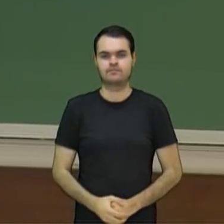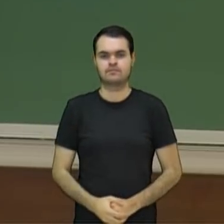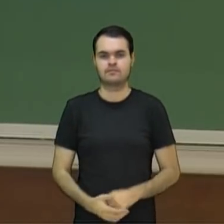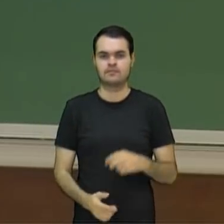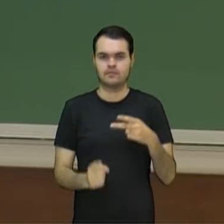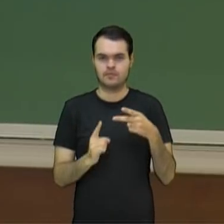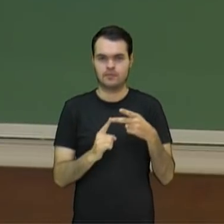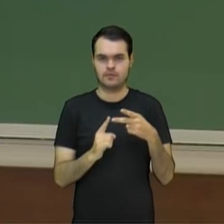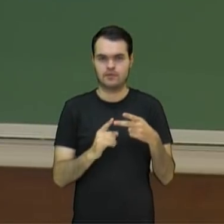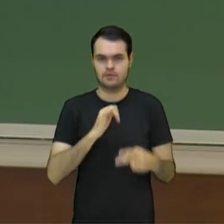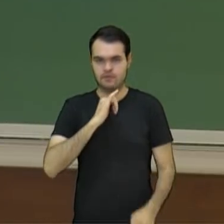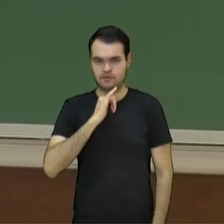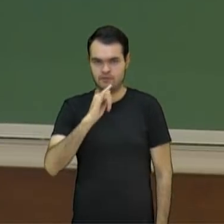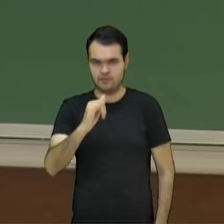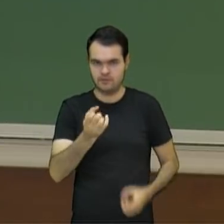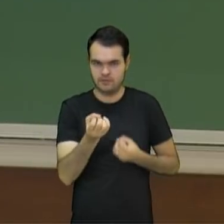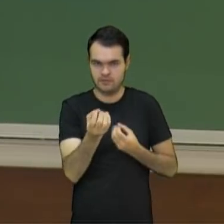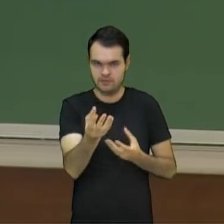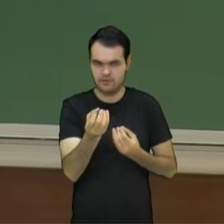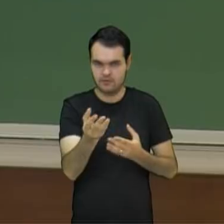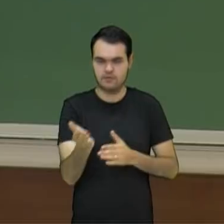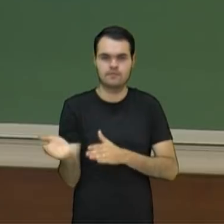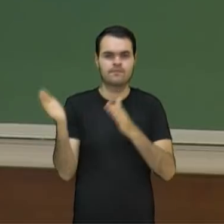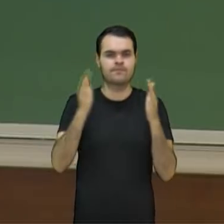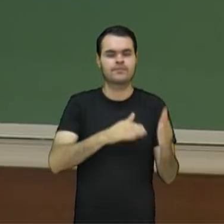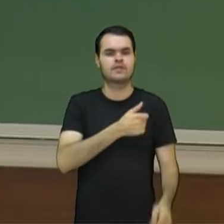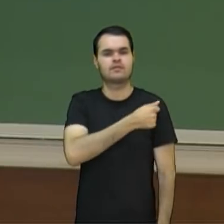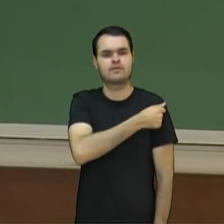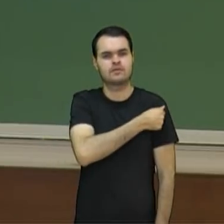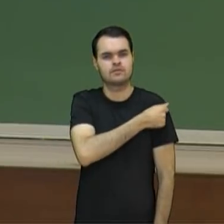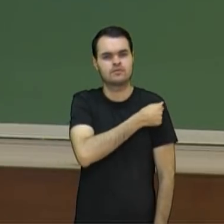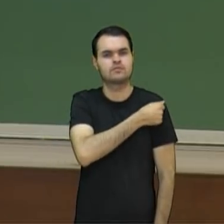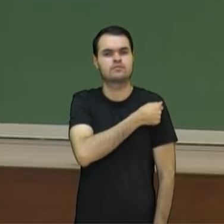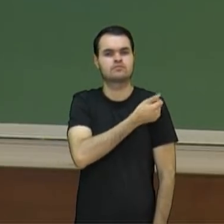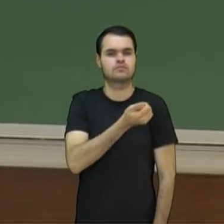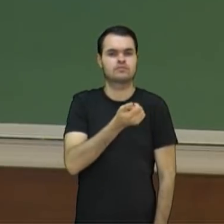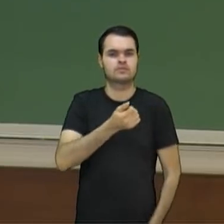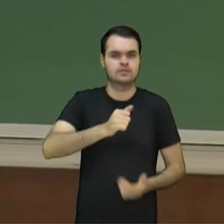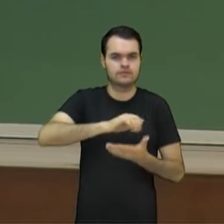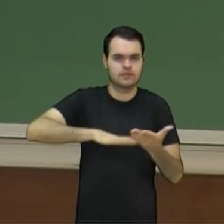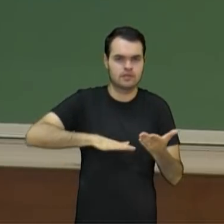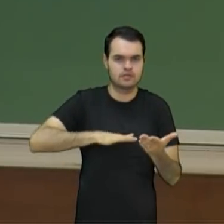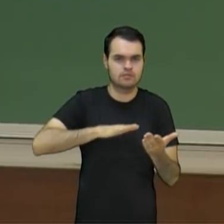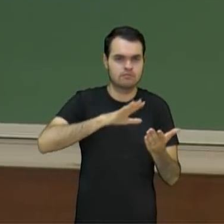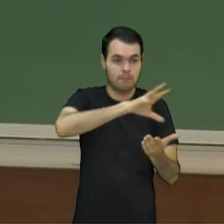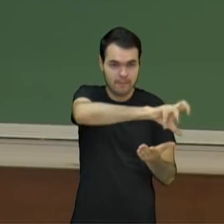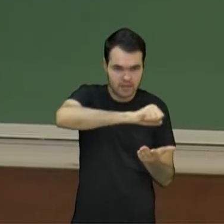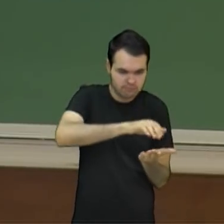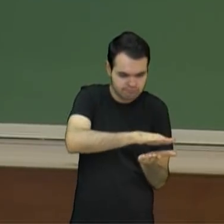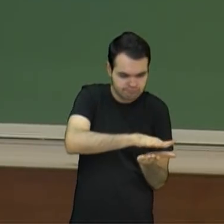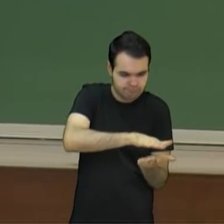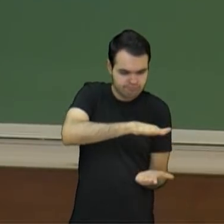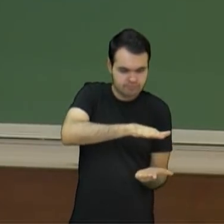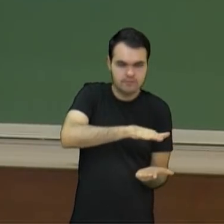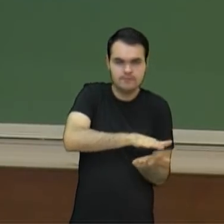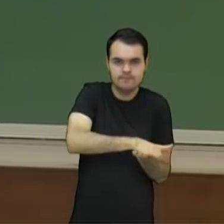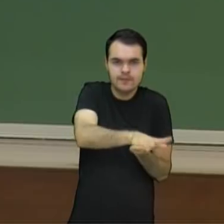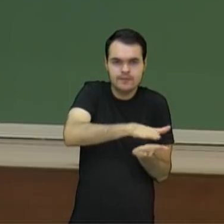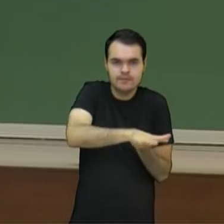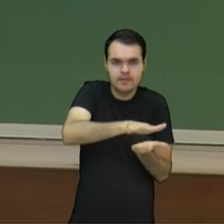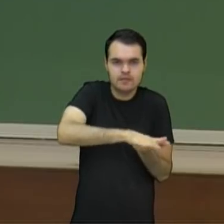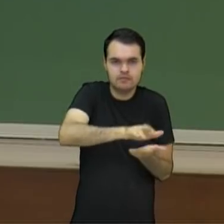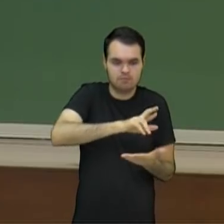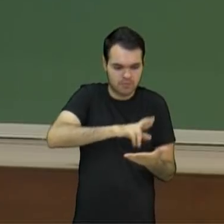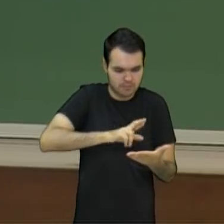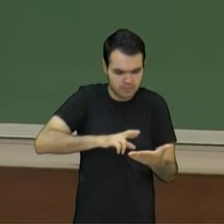segundo recado são para aqueles alunos que fazem atividade impressa, que já pegaram nas escolas,